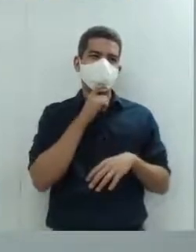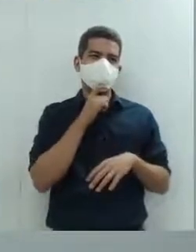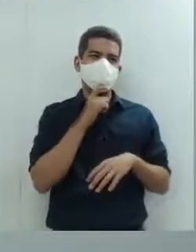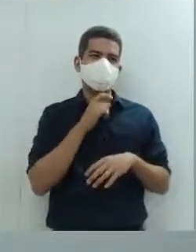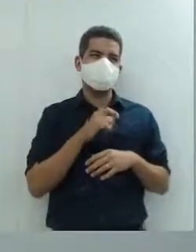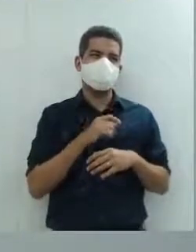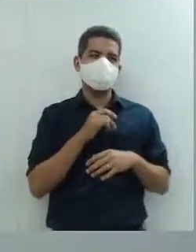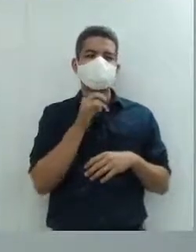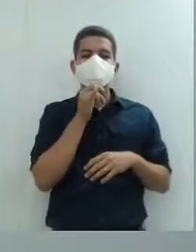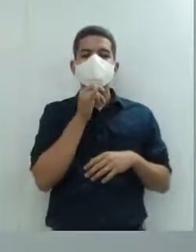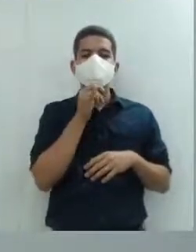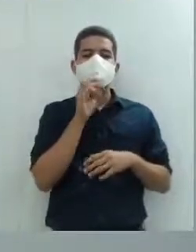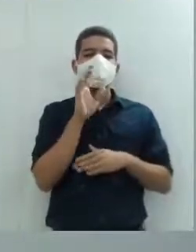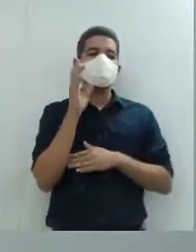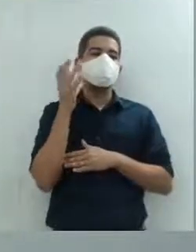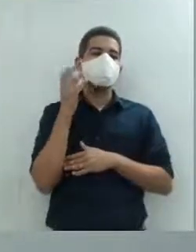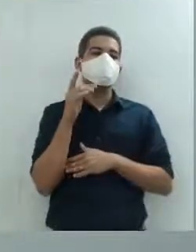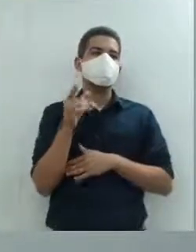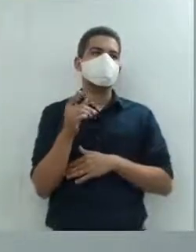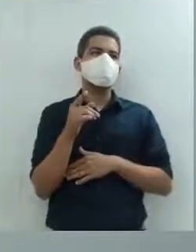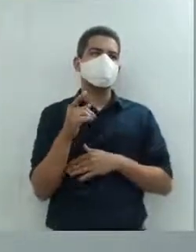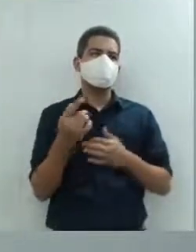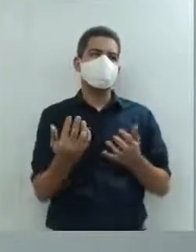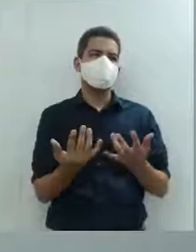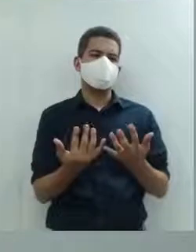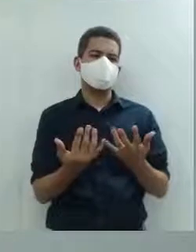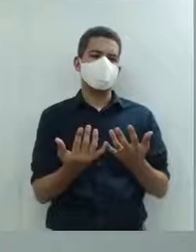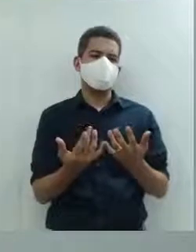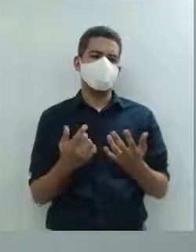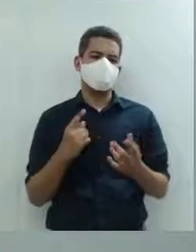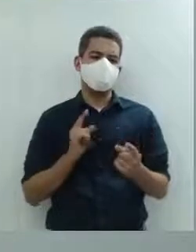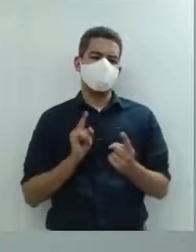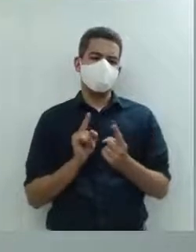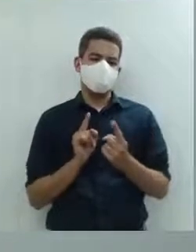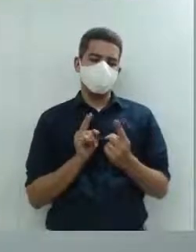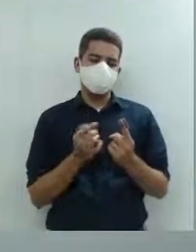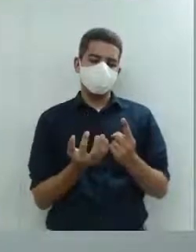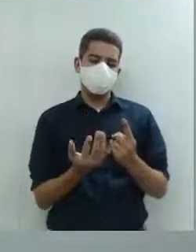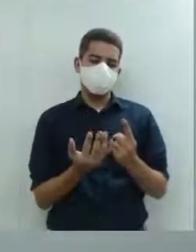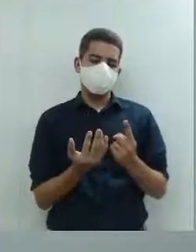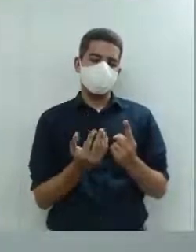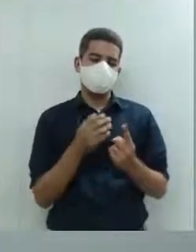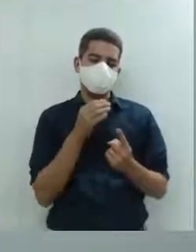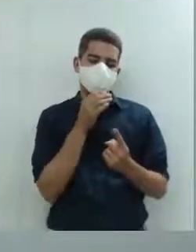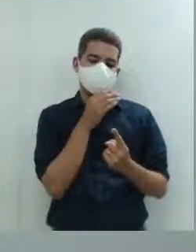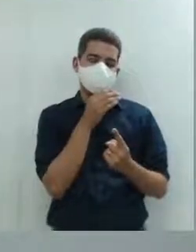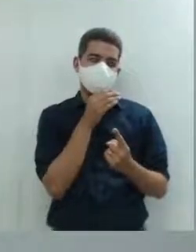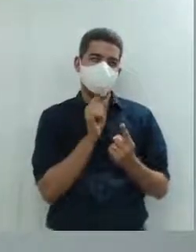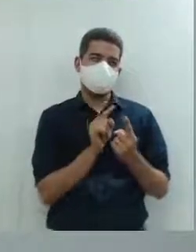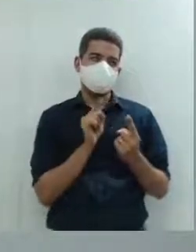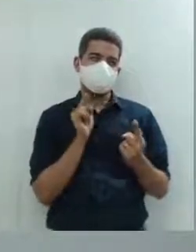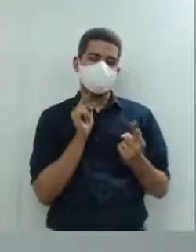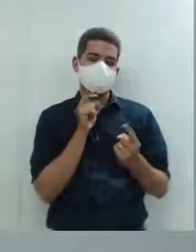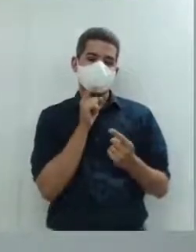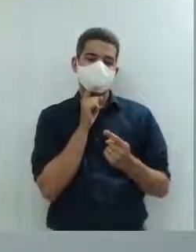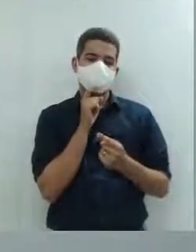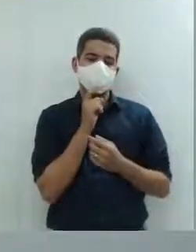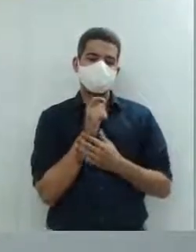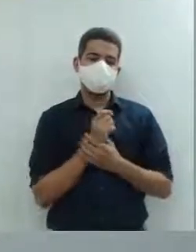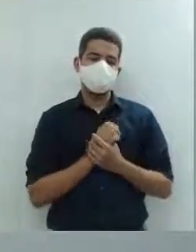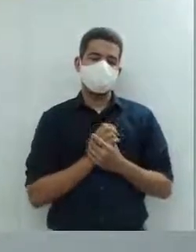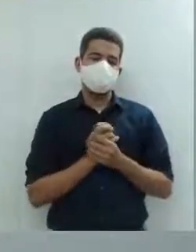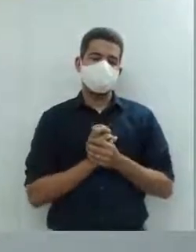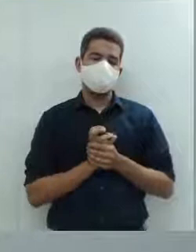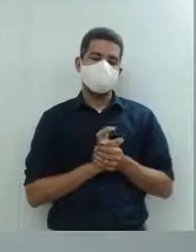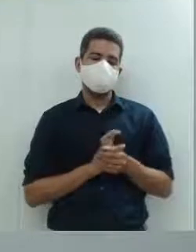eu na floresta, lá na fogueira, e aí se eu quiser me aquecer, eu fico perto da fogueira. Se eu quiser não me aquecer, eu vou ficar mais longe